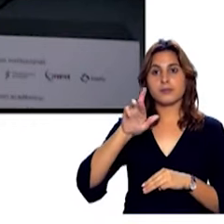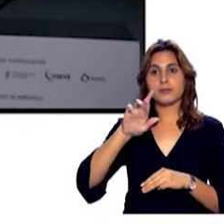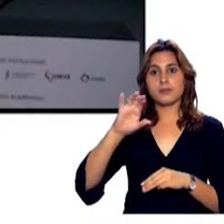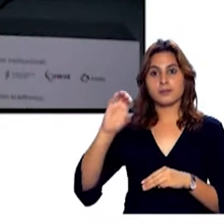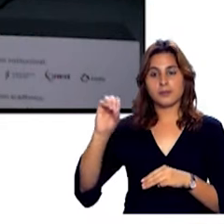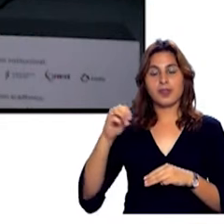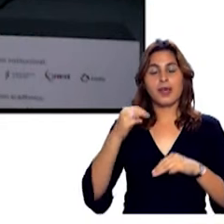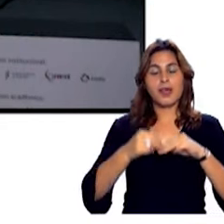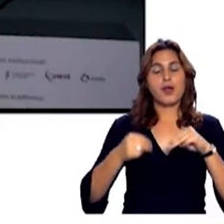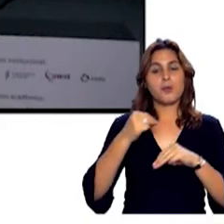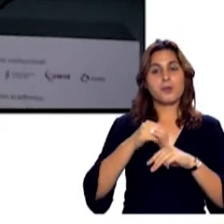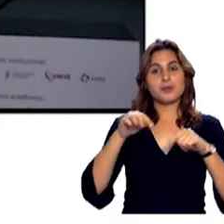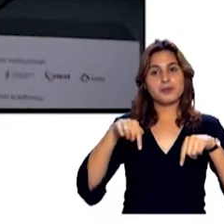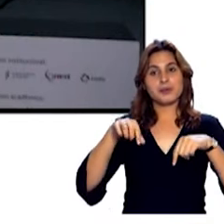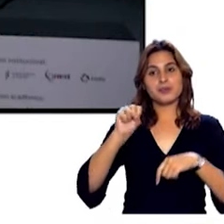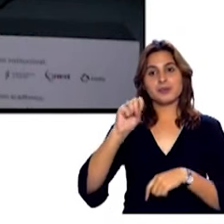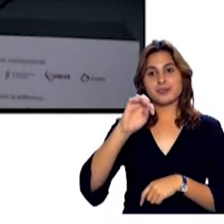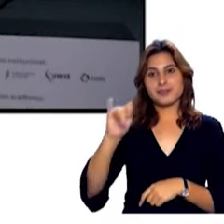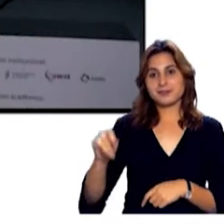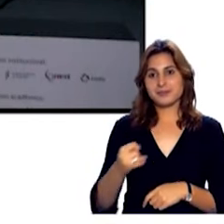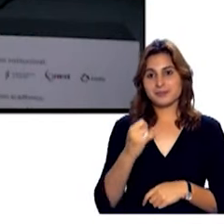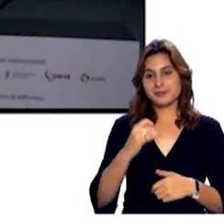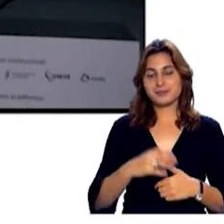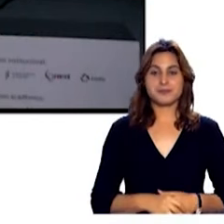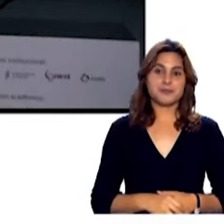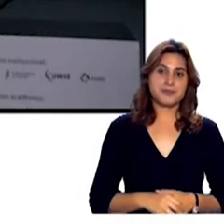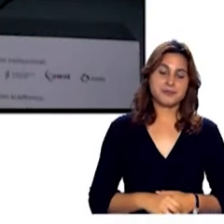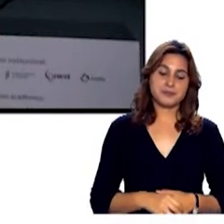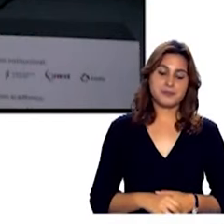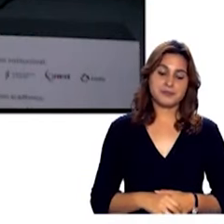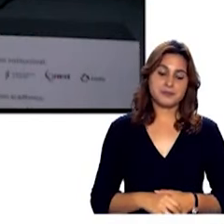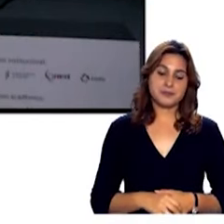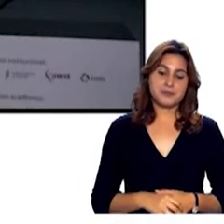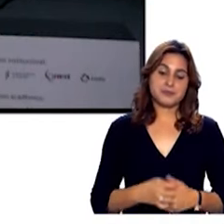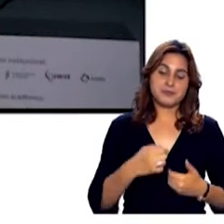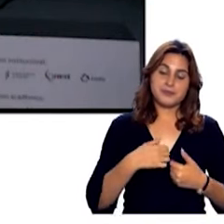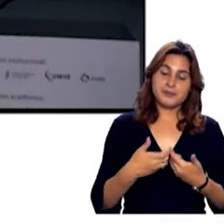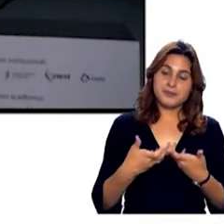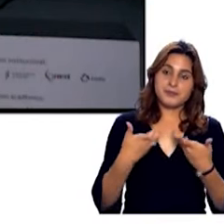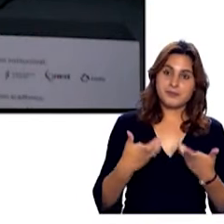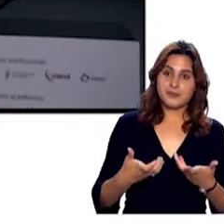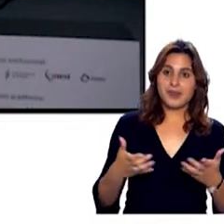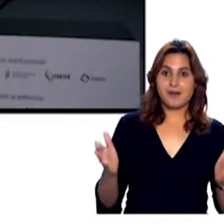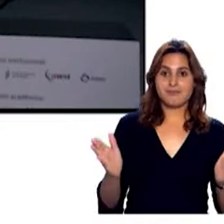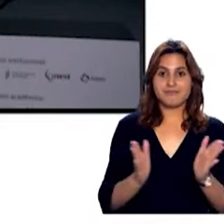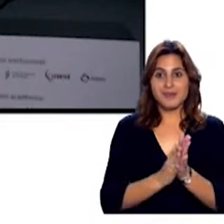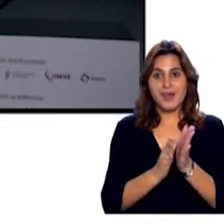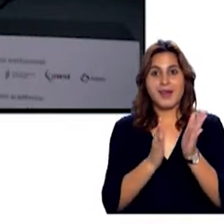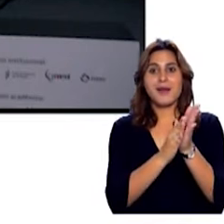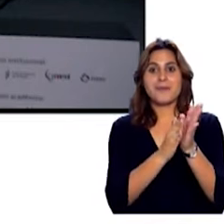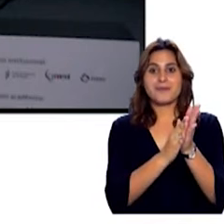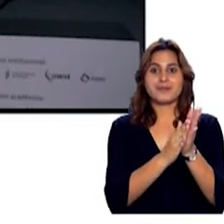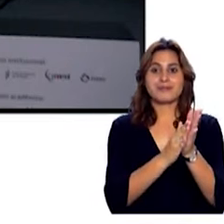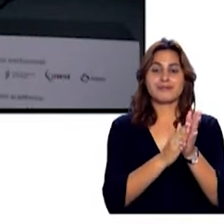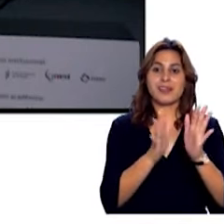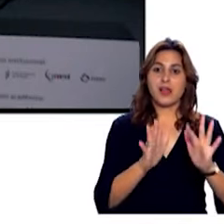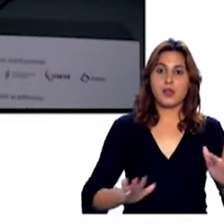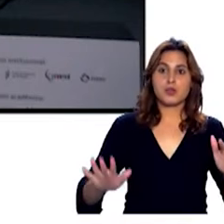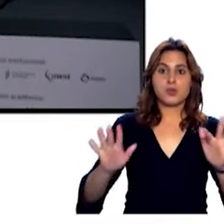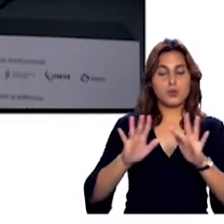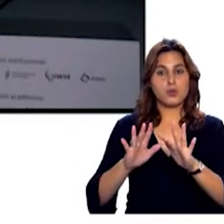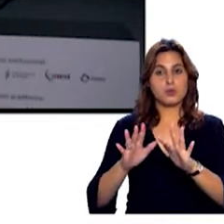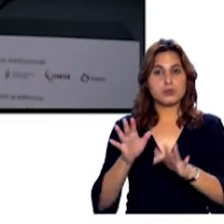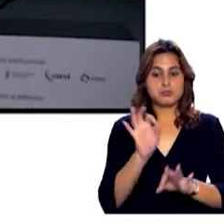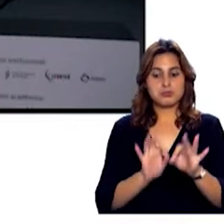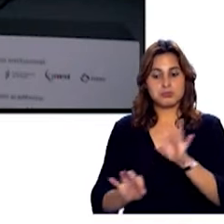nosso Superior Tribunal de Justiça eu quero dar meus efusivos parabéns àqueles que conceberam esse evento